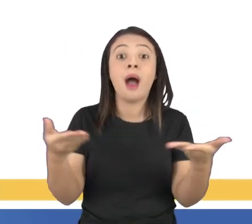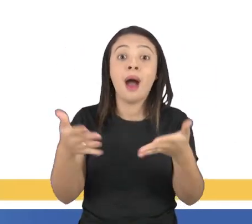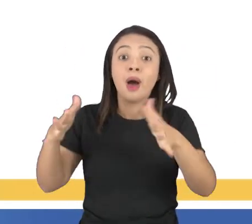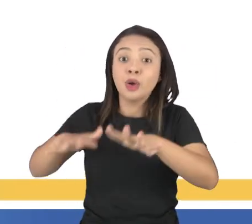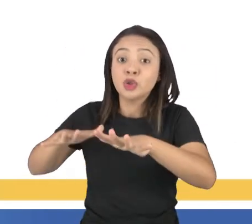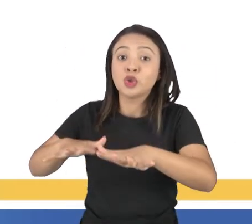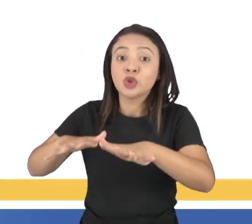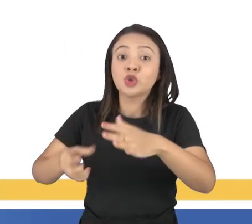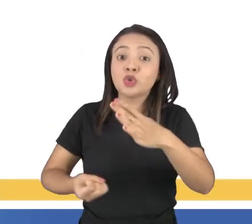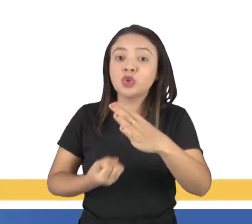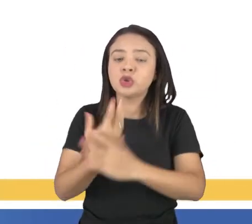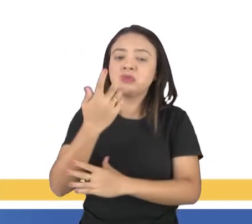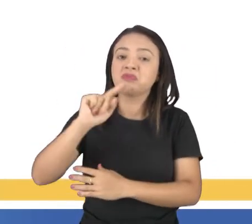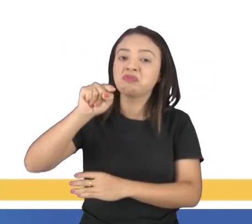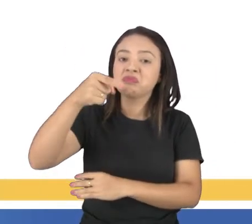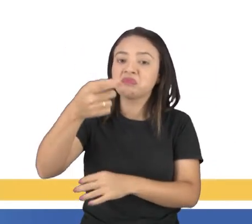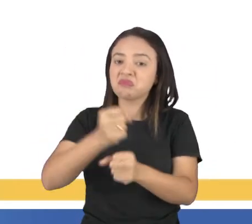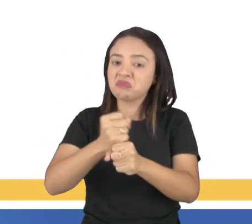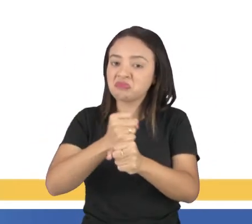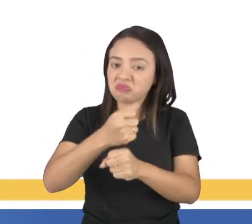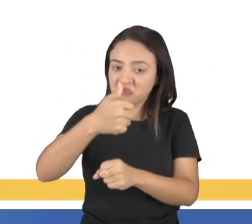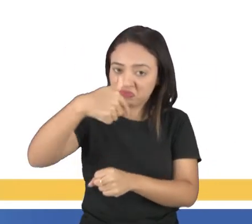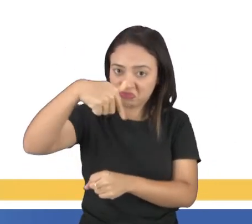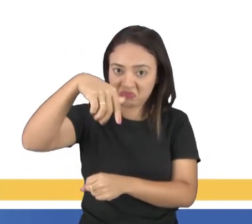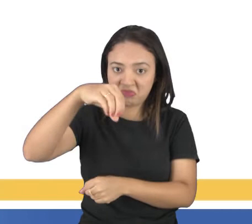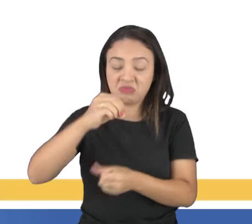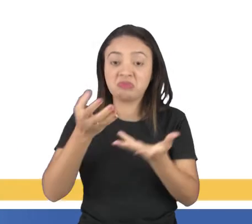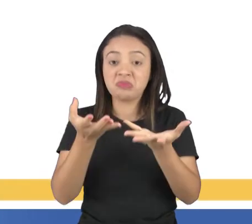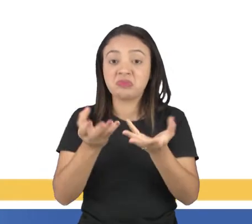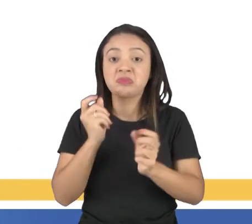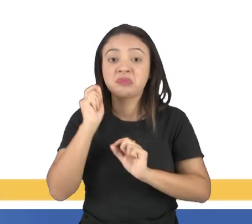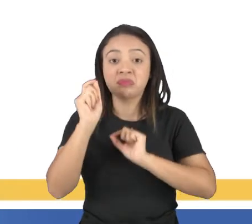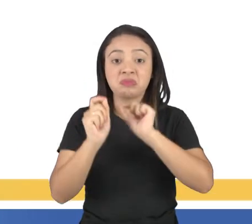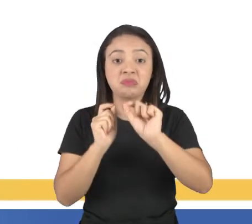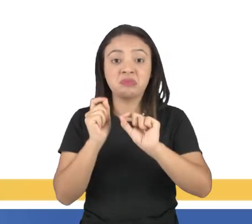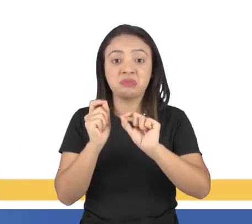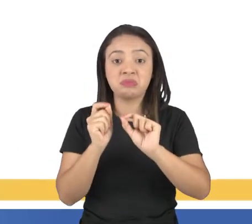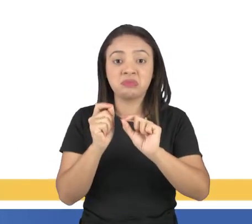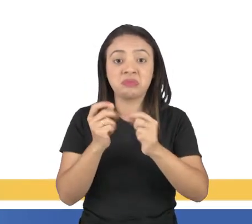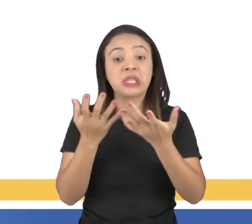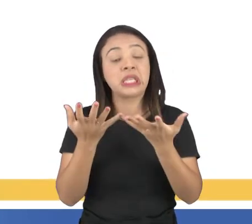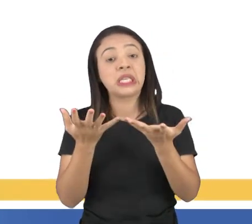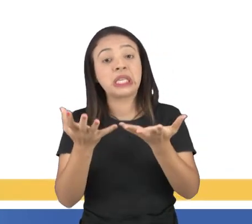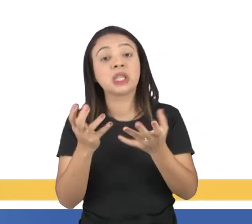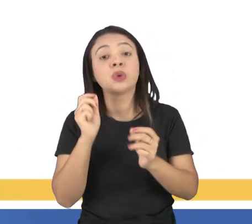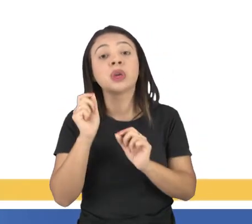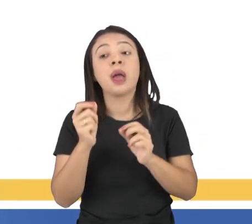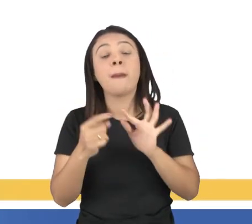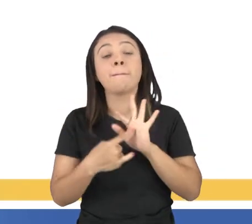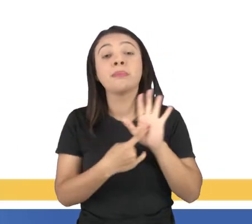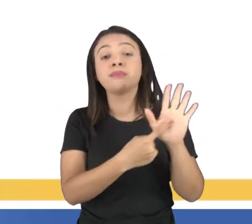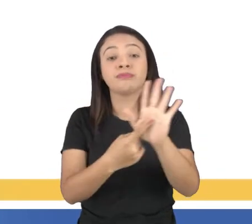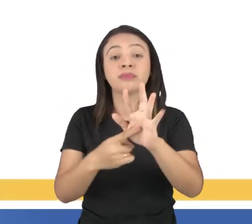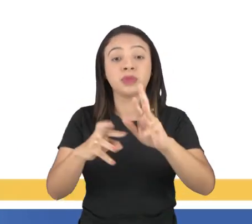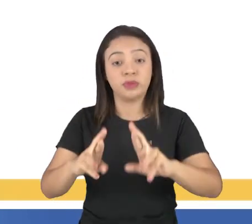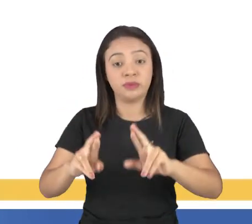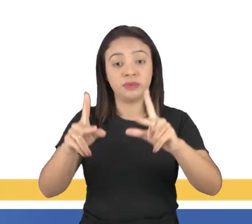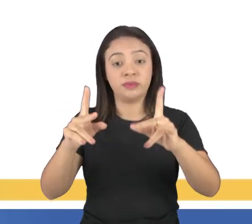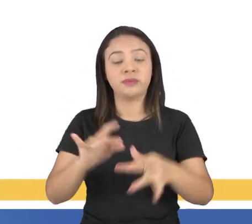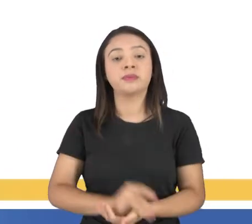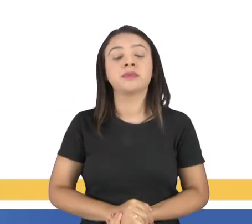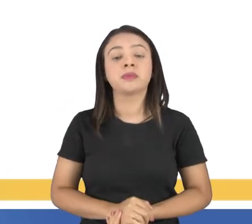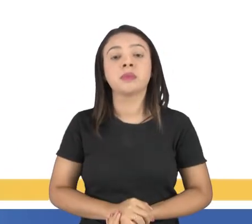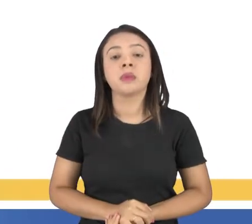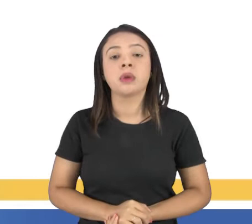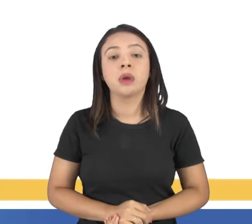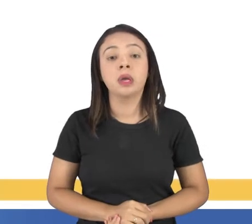sociais surgidos a partir da década de 60 passaram a querer ser levados a sério também em sua diferença. Os novos atores